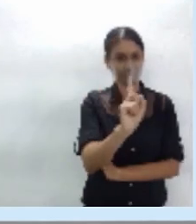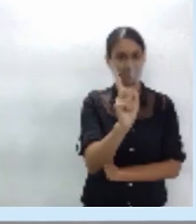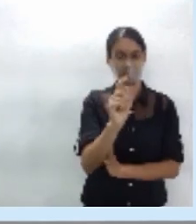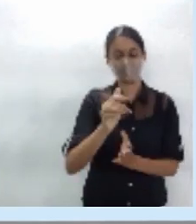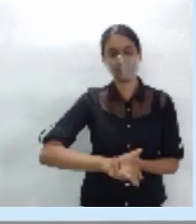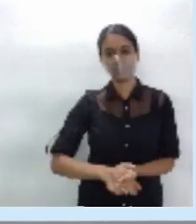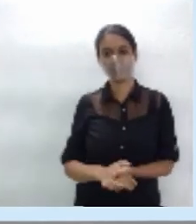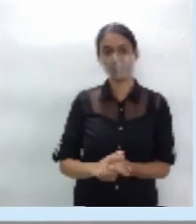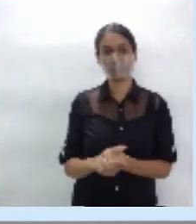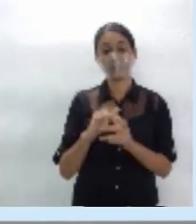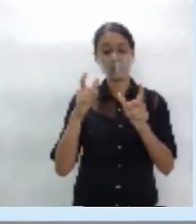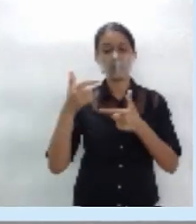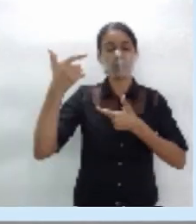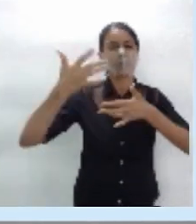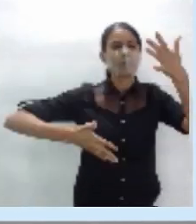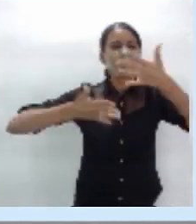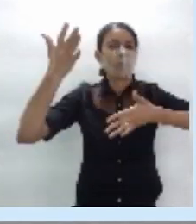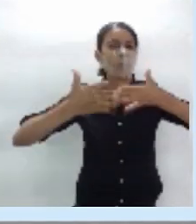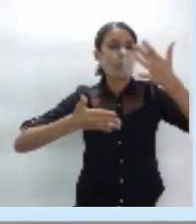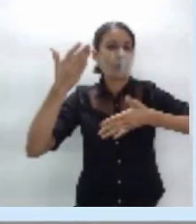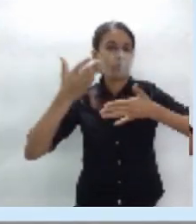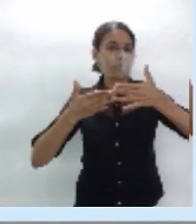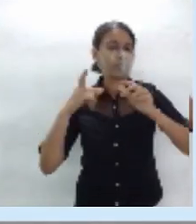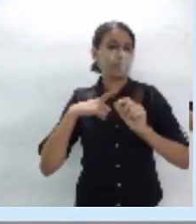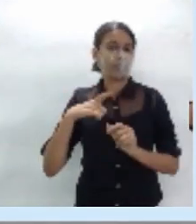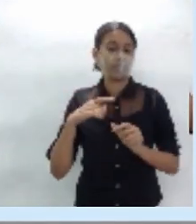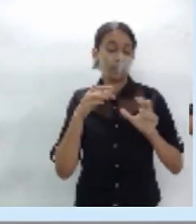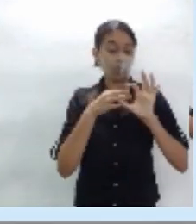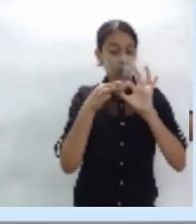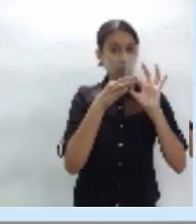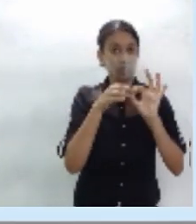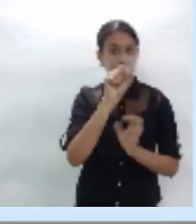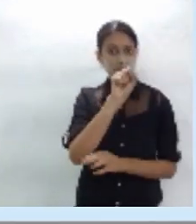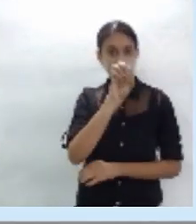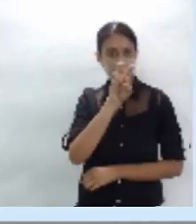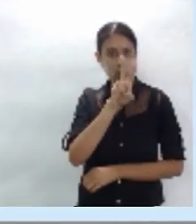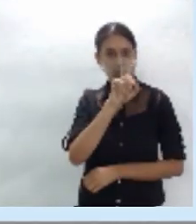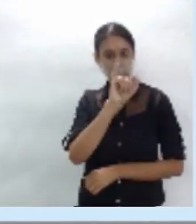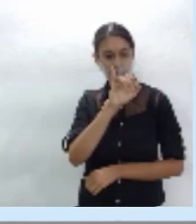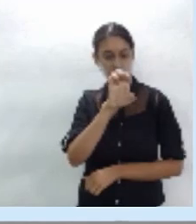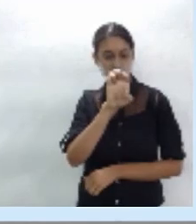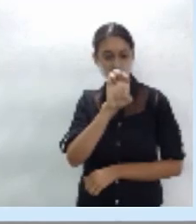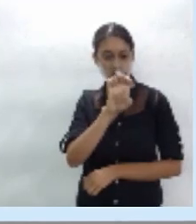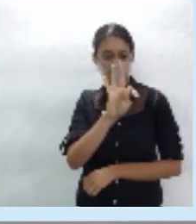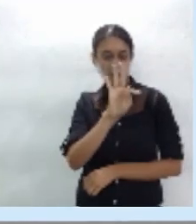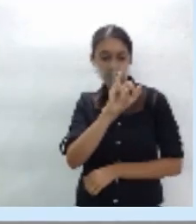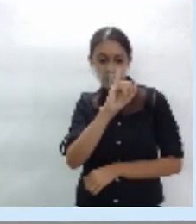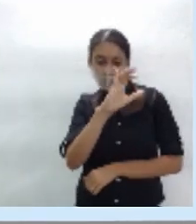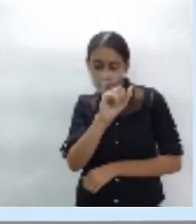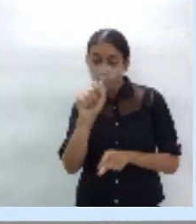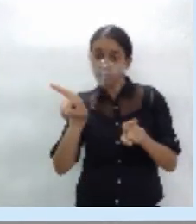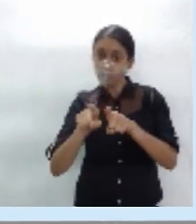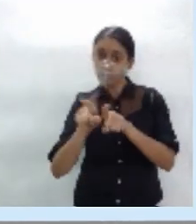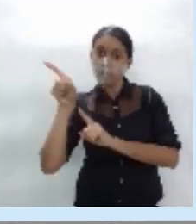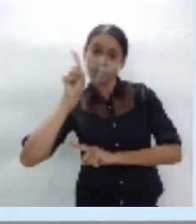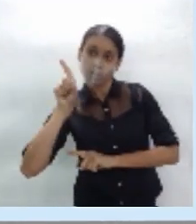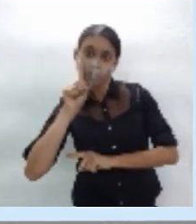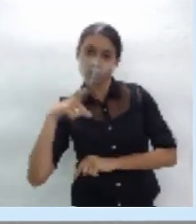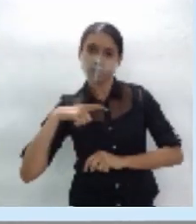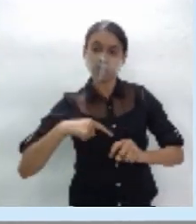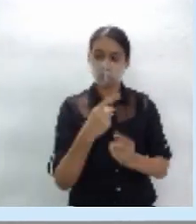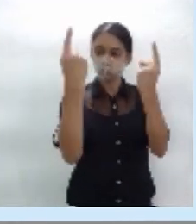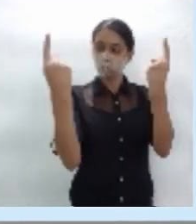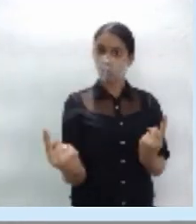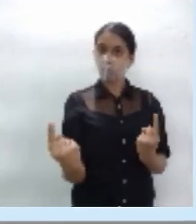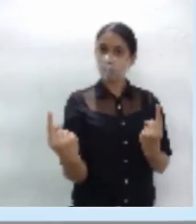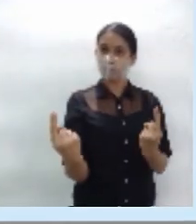um conflito indireto entre União Soviética e Estados Unidos. O mundo estava dividido entre